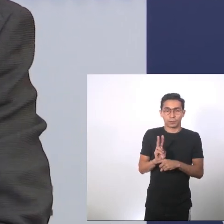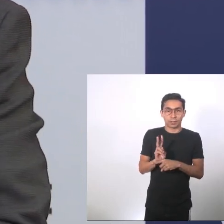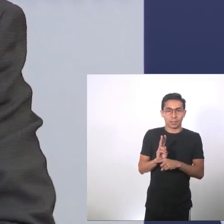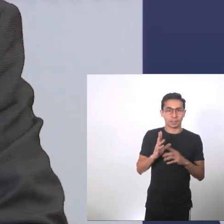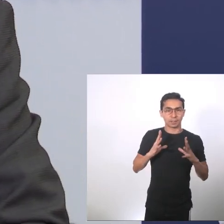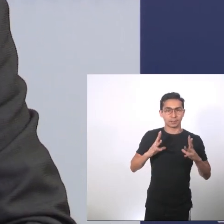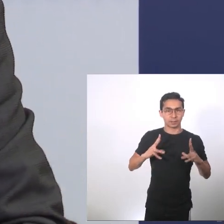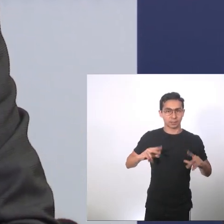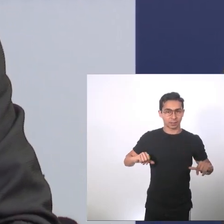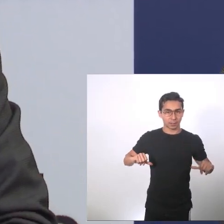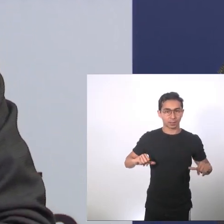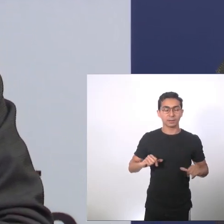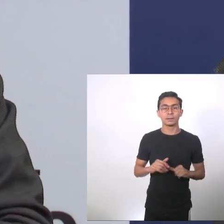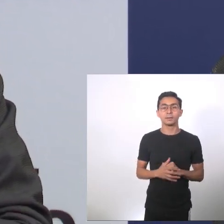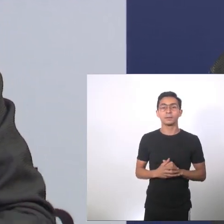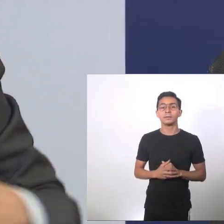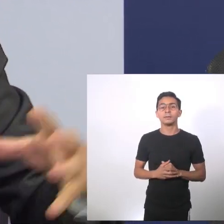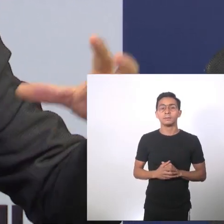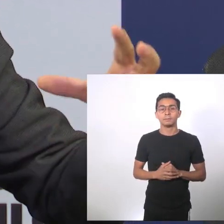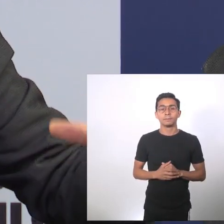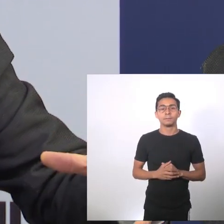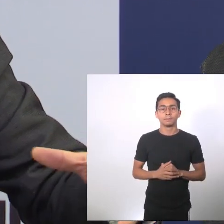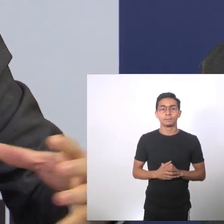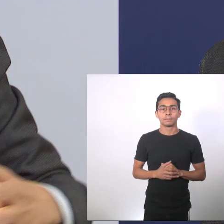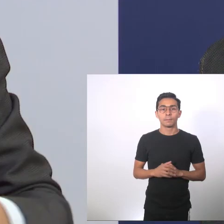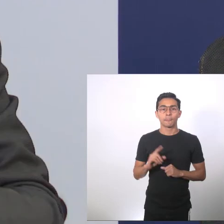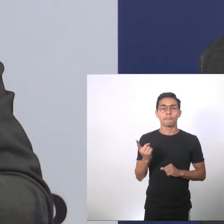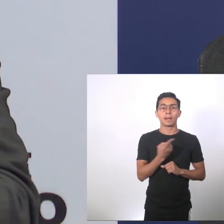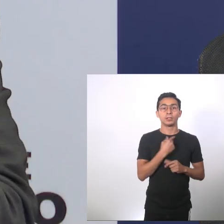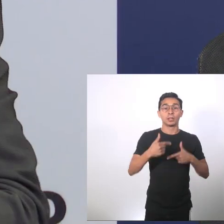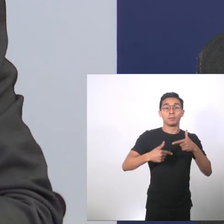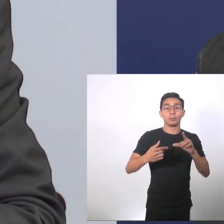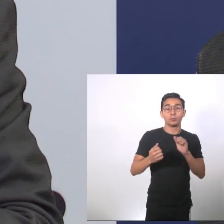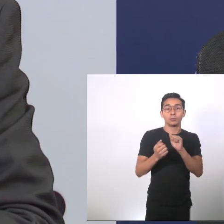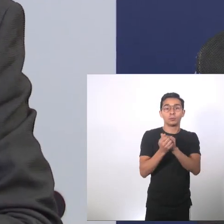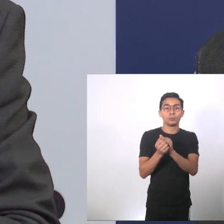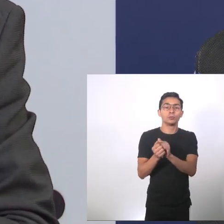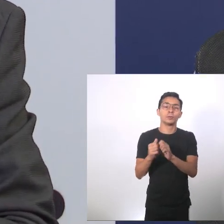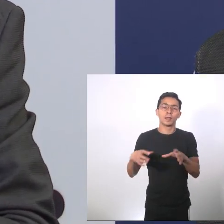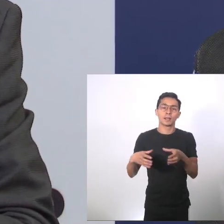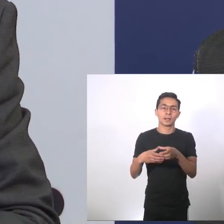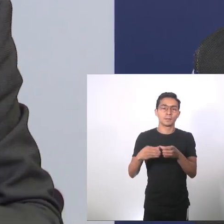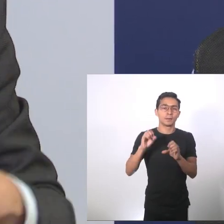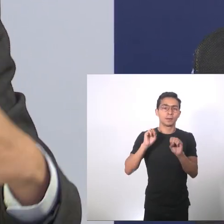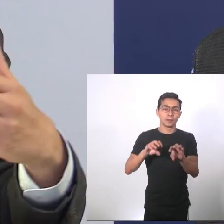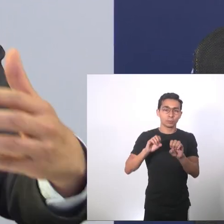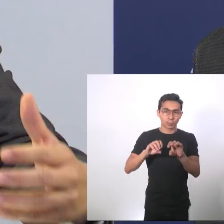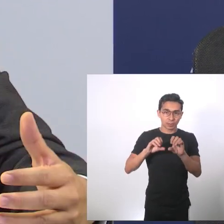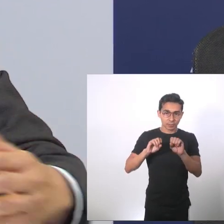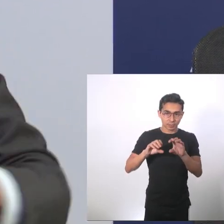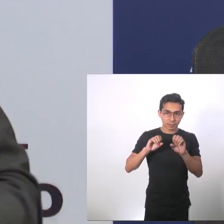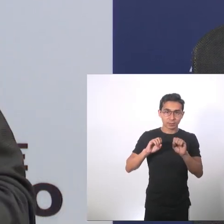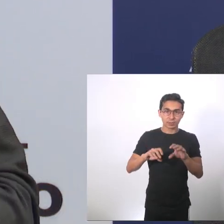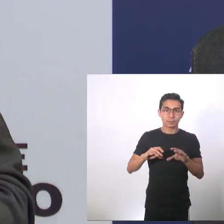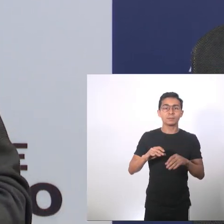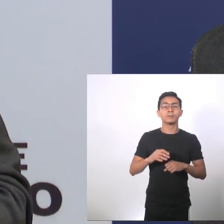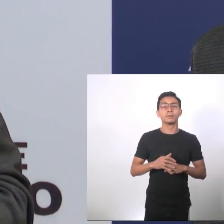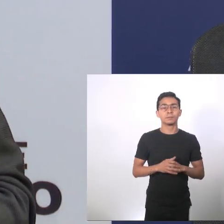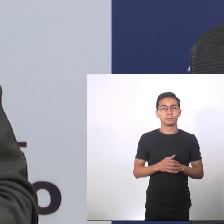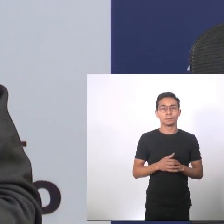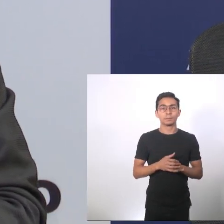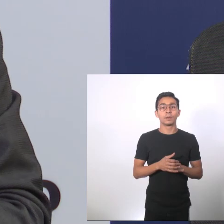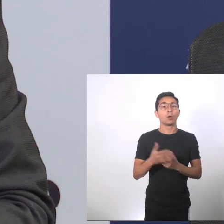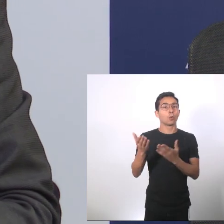nós mobilizamos a equipe da Educação, quer seja das unidades diretas, quer seja das unidades parceiras, para estar assistindo hoje